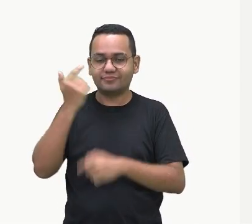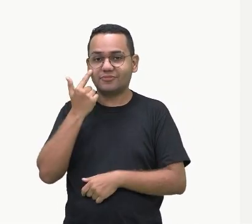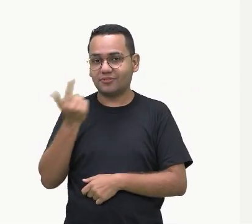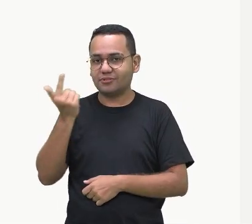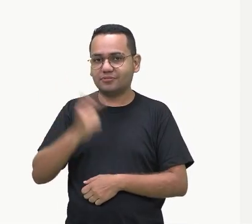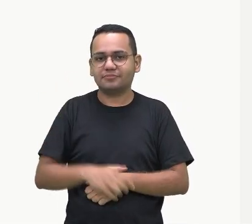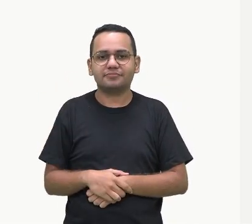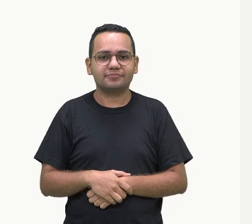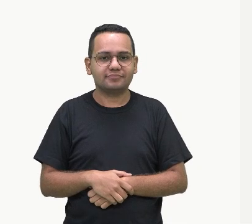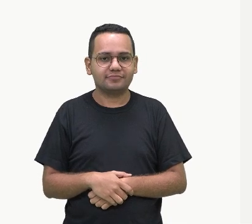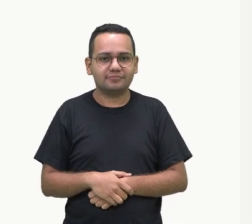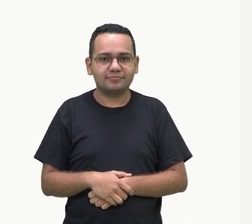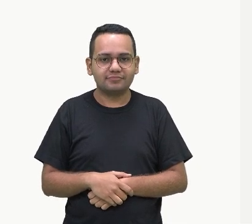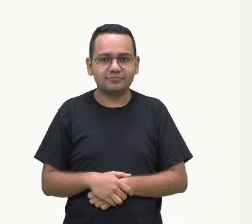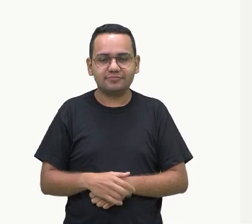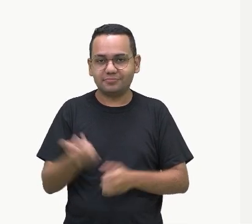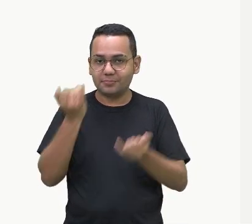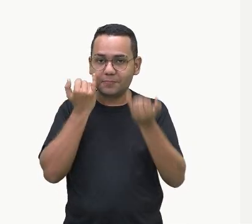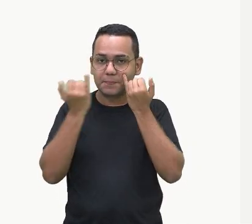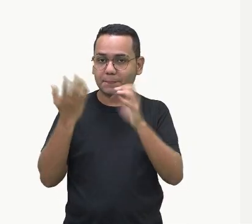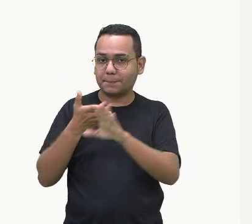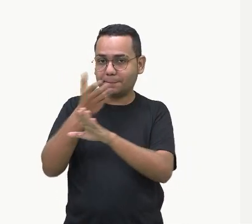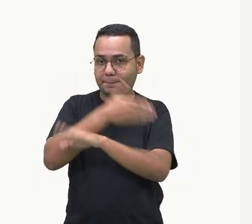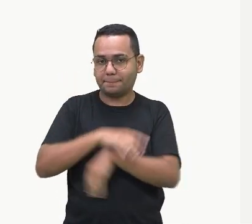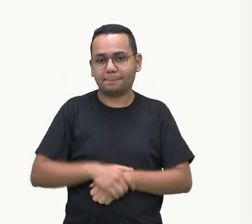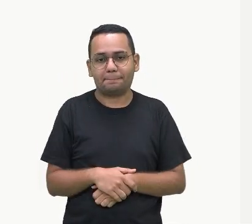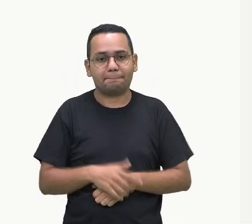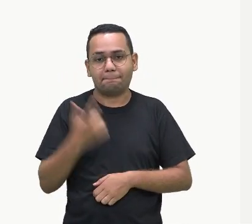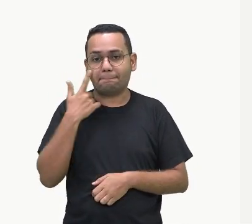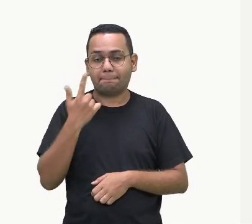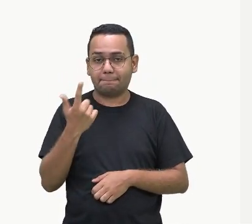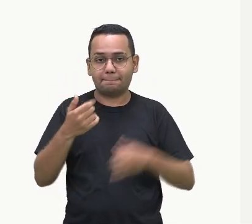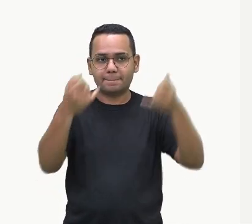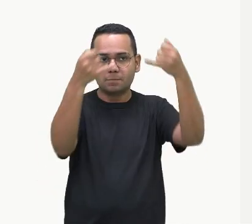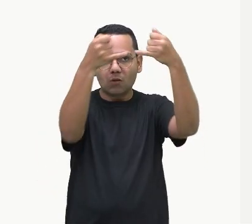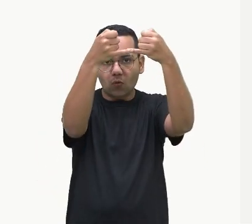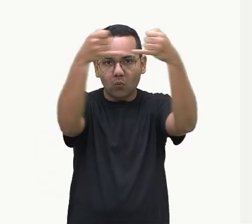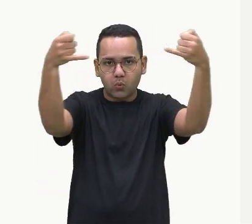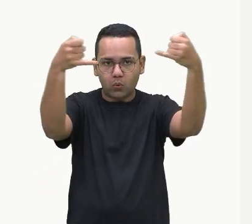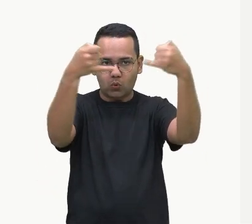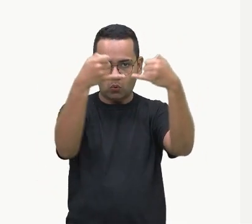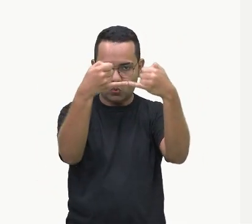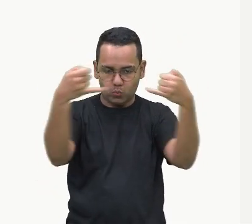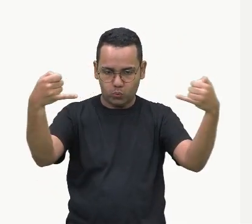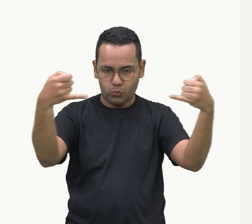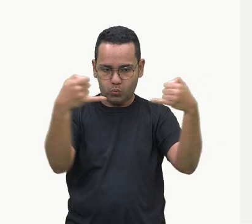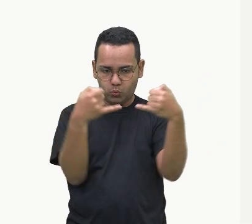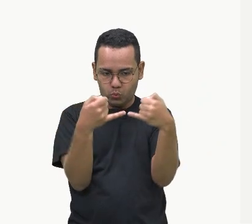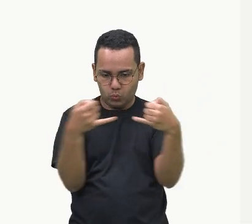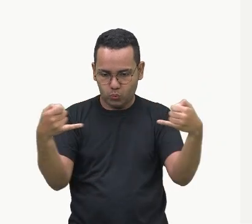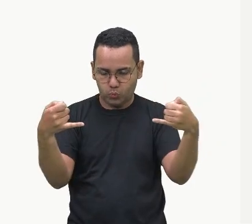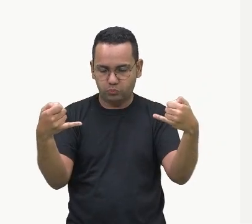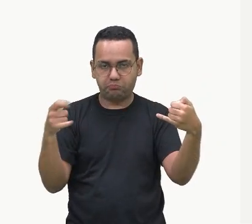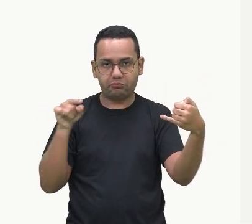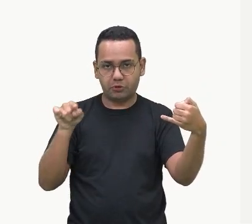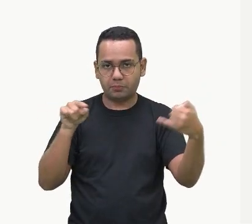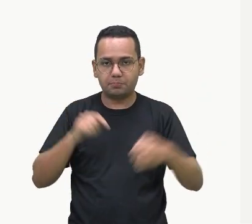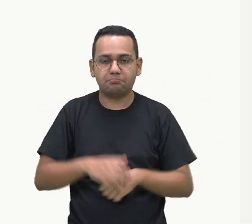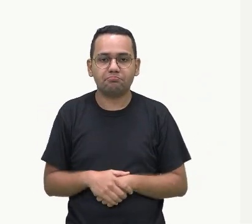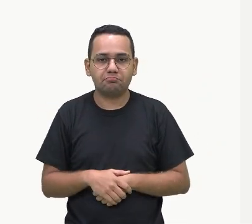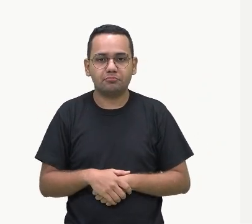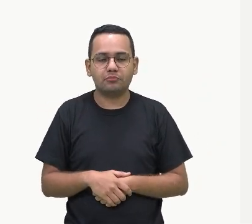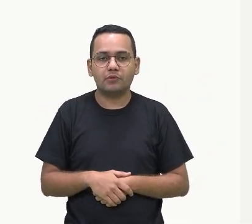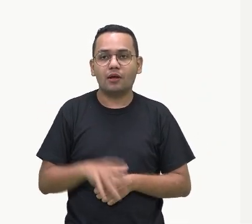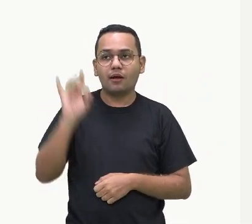Aqui, ó, três retas paralelas. As retas a gente vai, né,